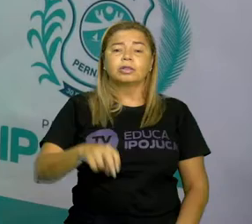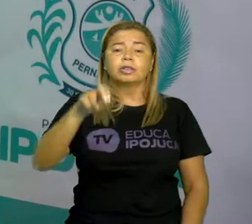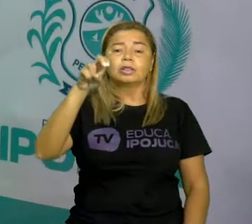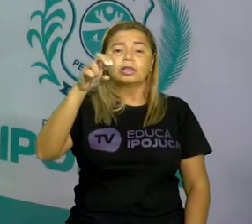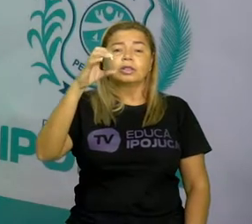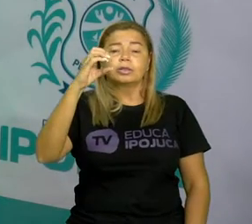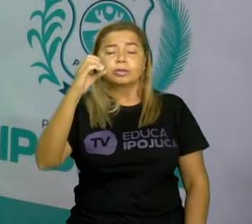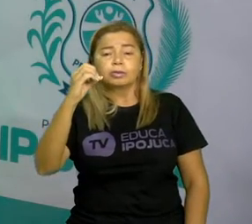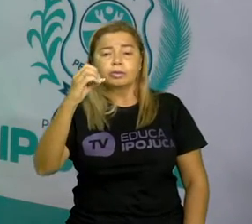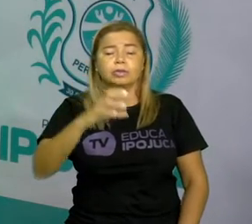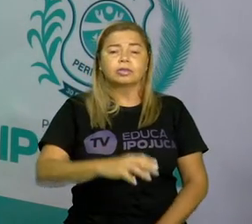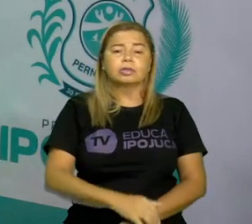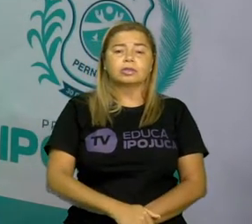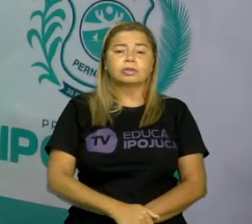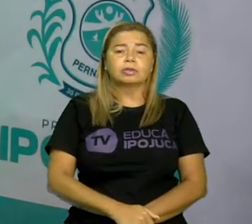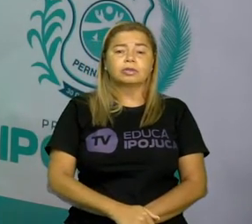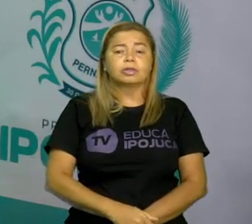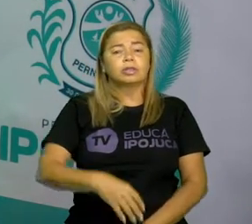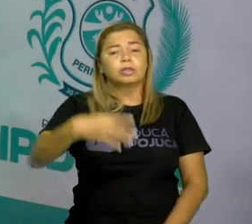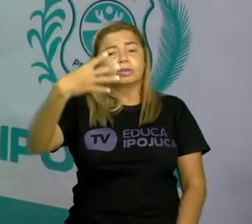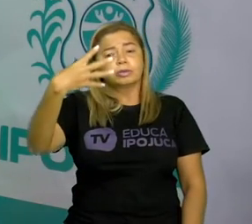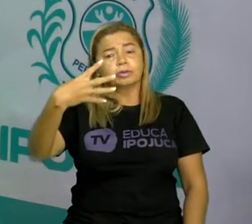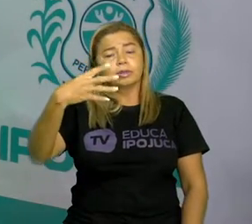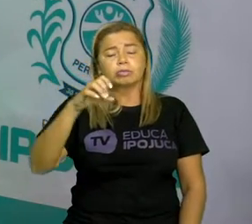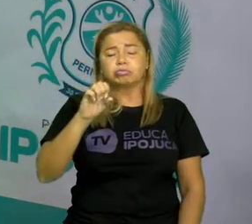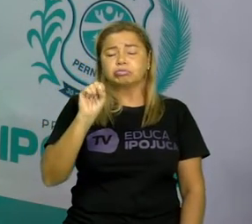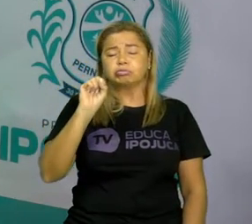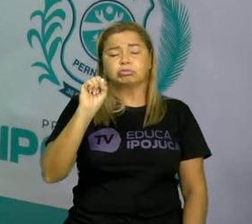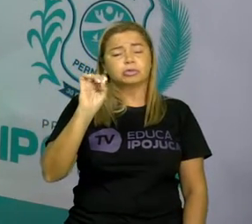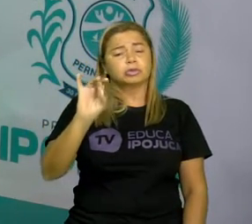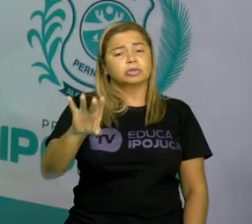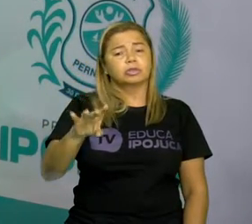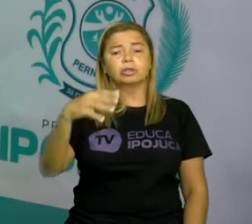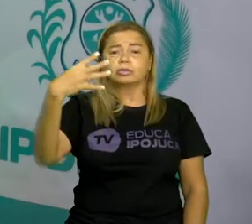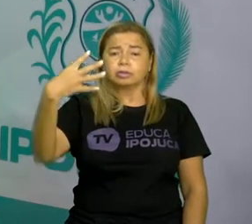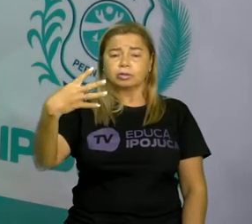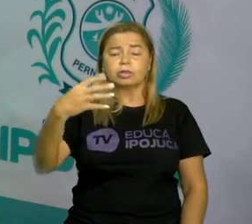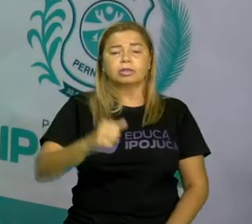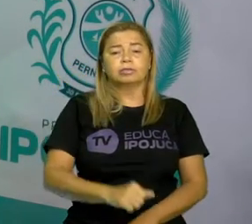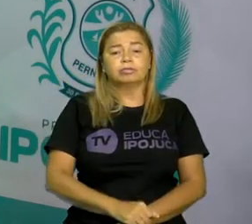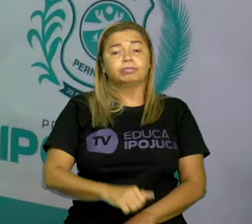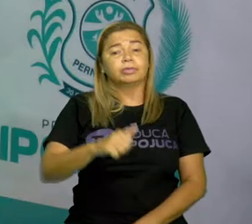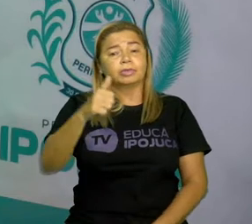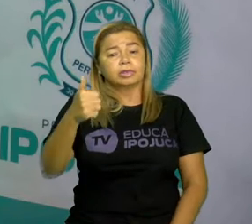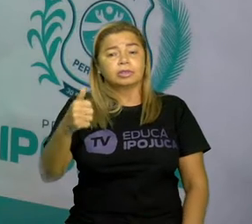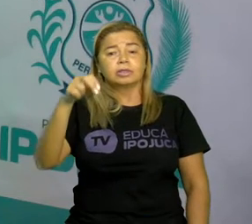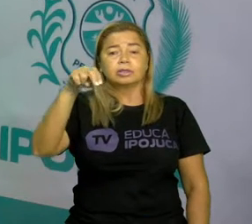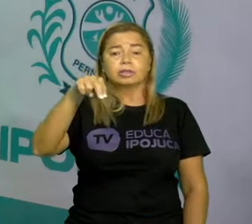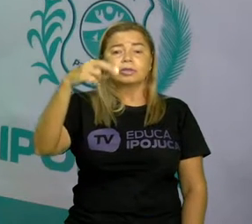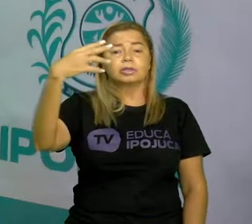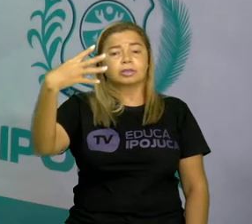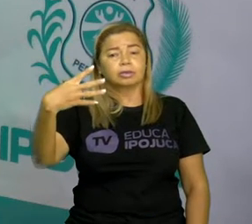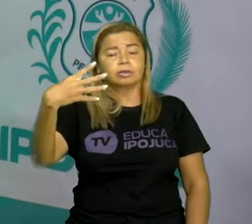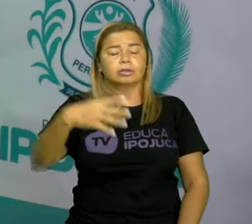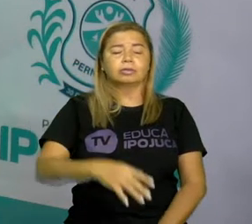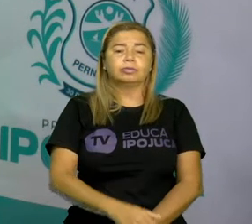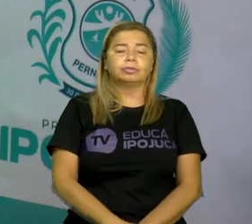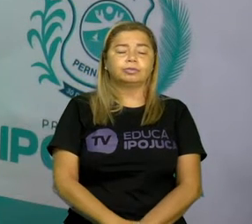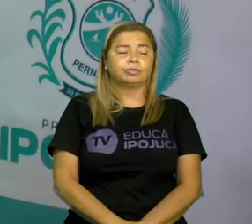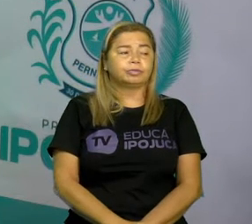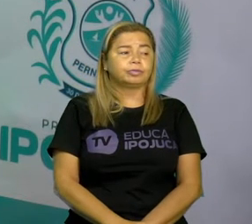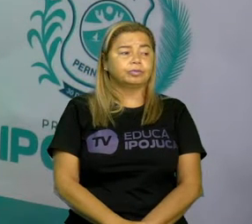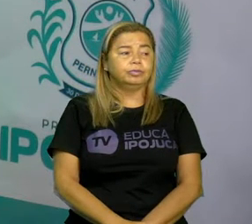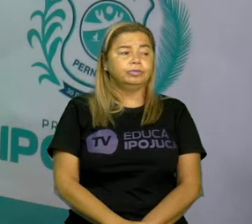50, e 4 só representa 4 mesmo, então 154. Já vamos para esse número